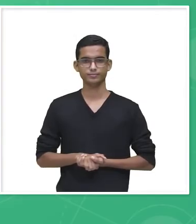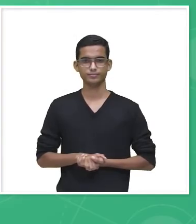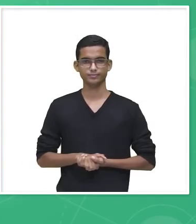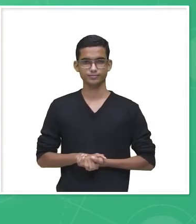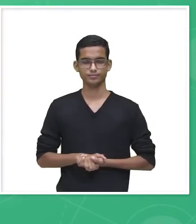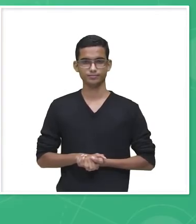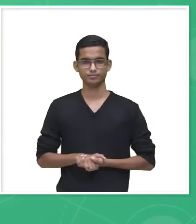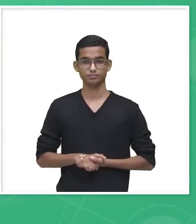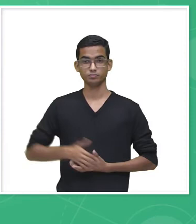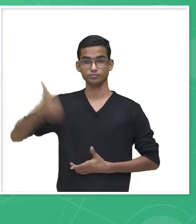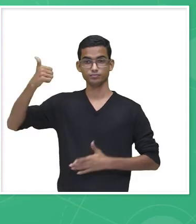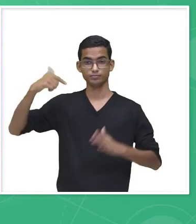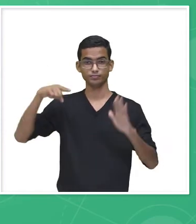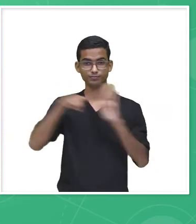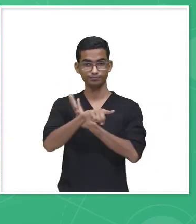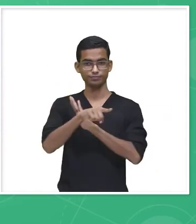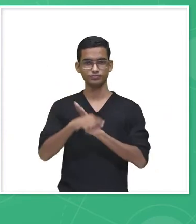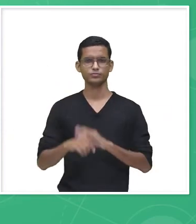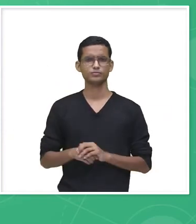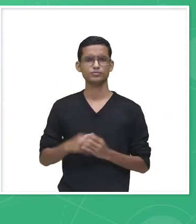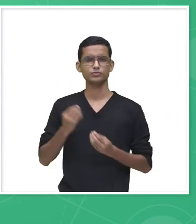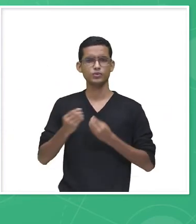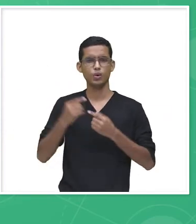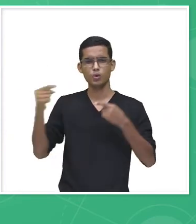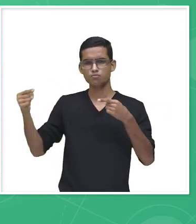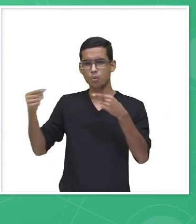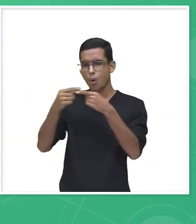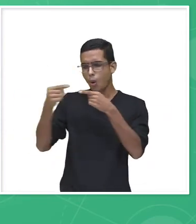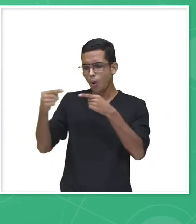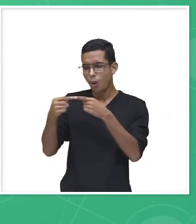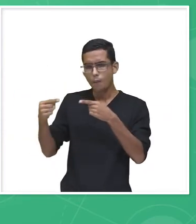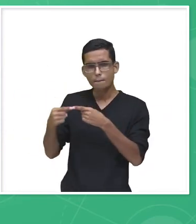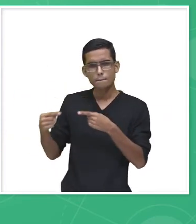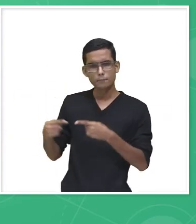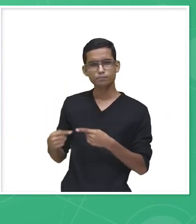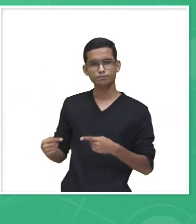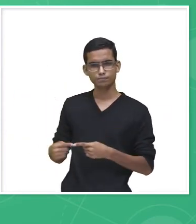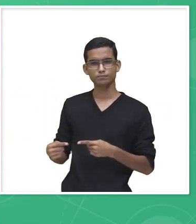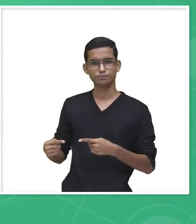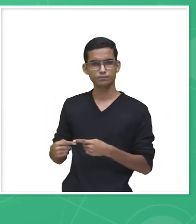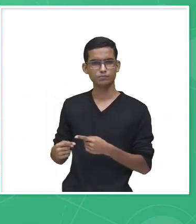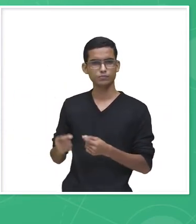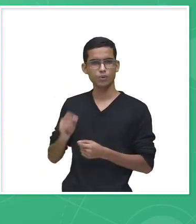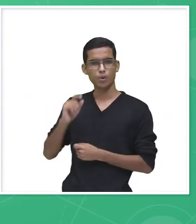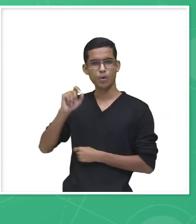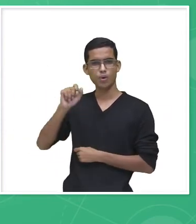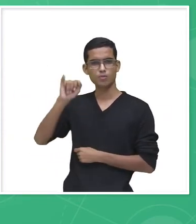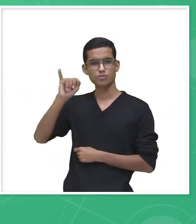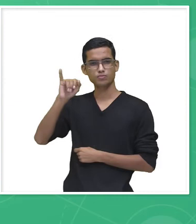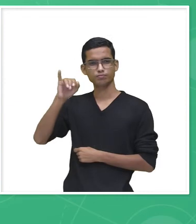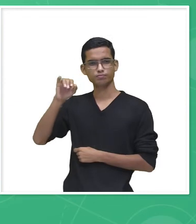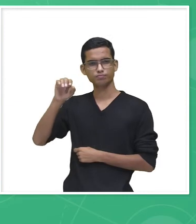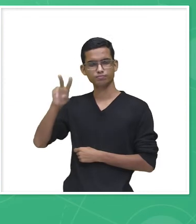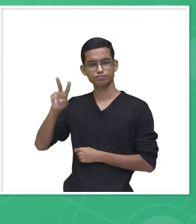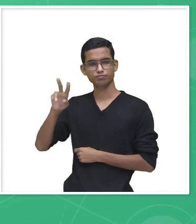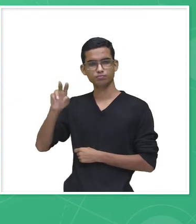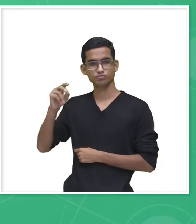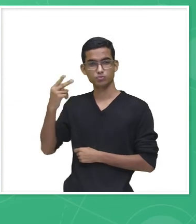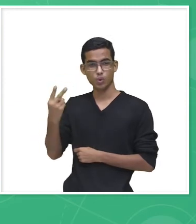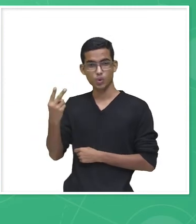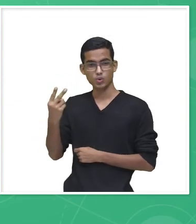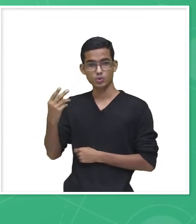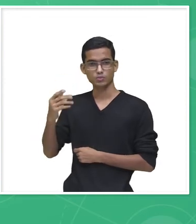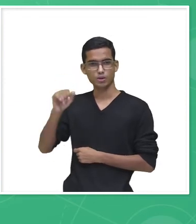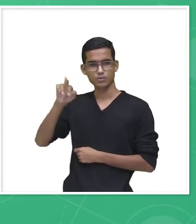e na primeira questão vocês vão relacionar corretamente os órgãos do sistema urinário com a função desempenhada Ok então a gente